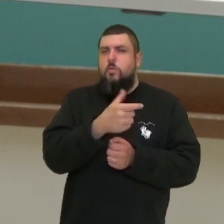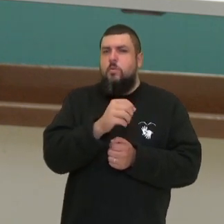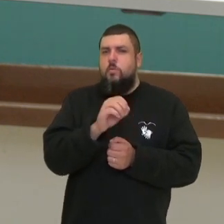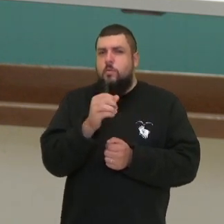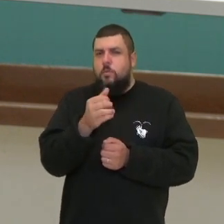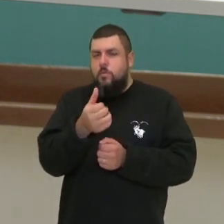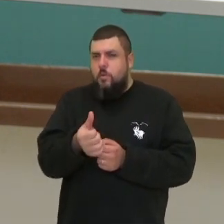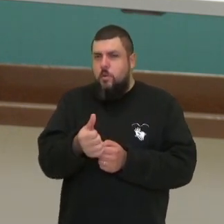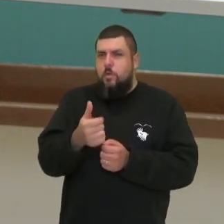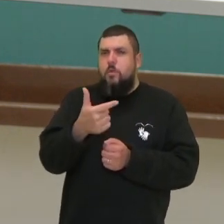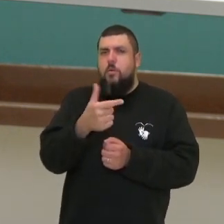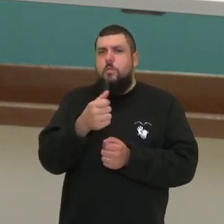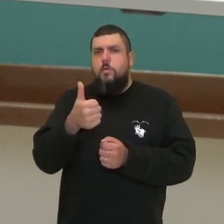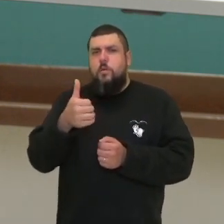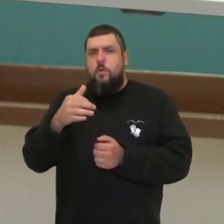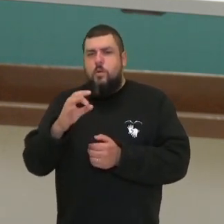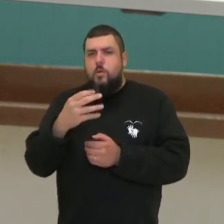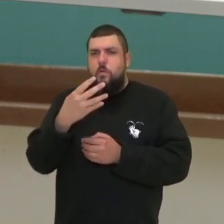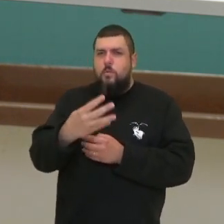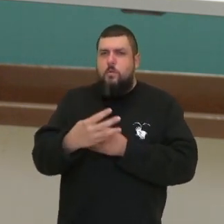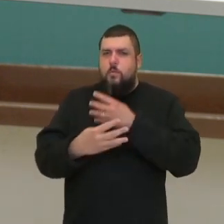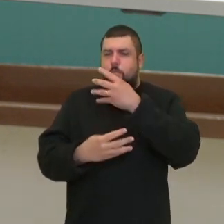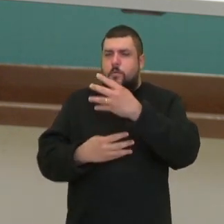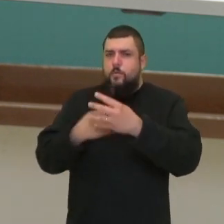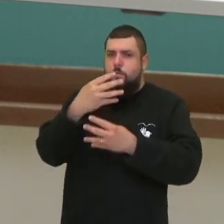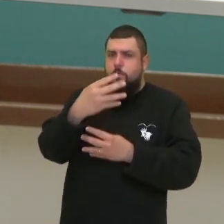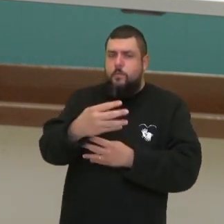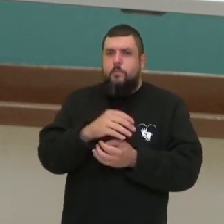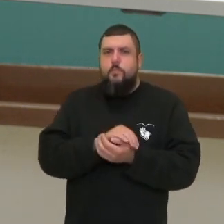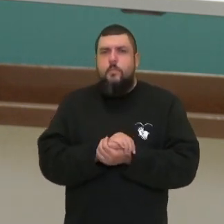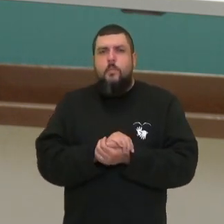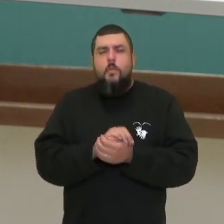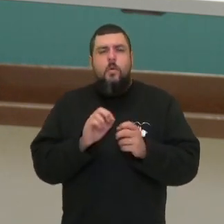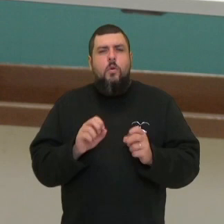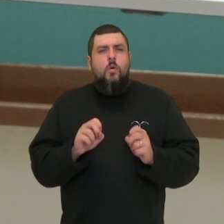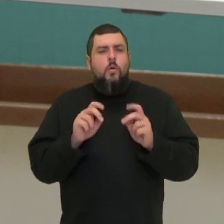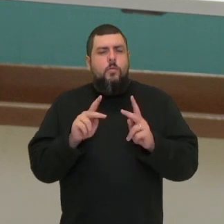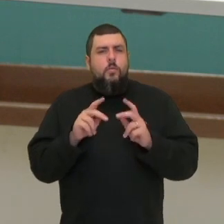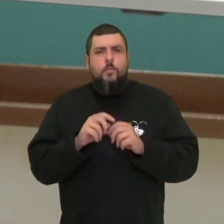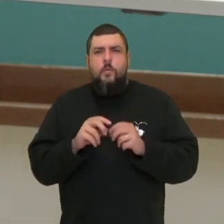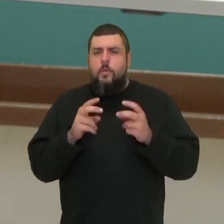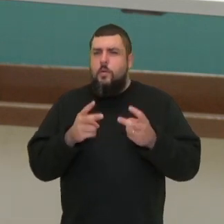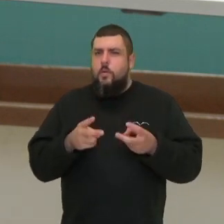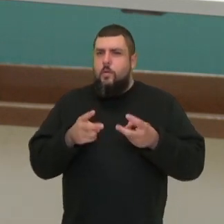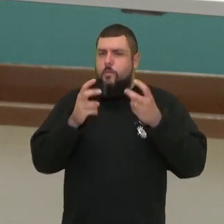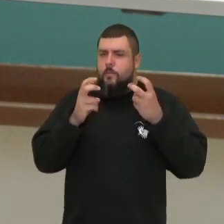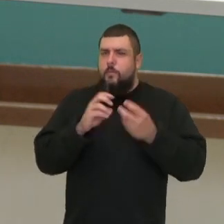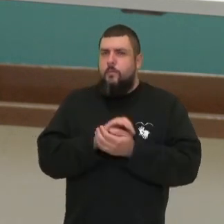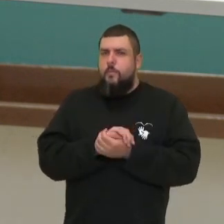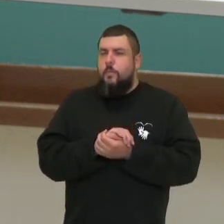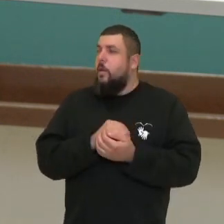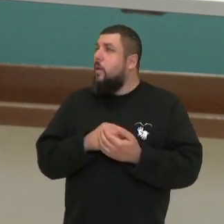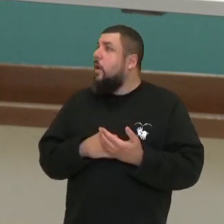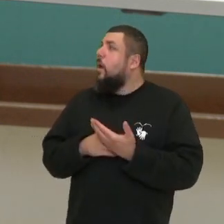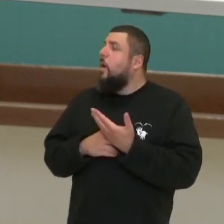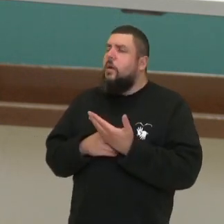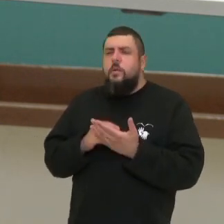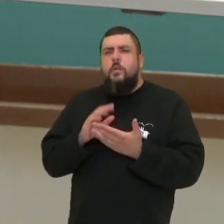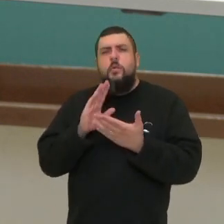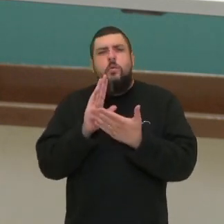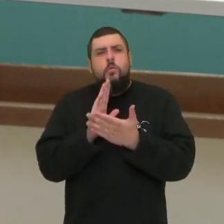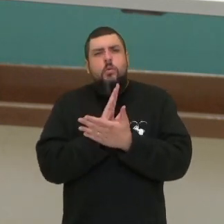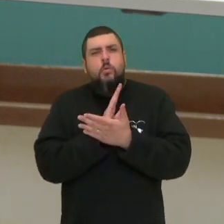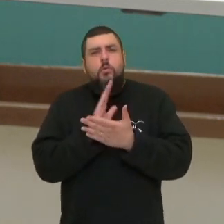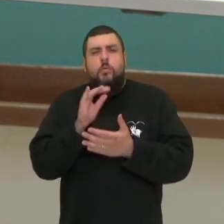assim sucessivamente. O que podemos perceber, pessoal? Aqui, o professor apresentou alguns exemplos para